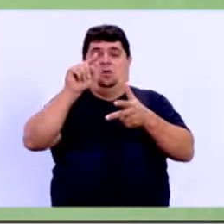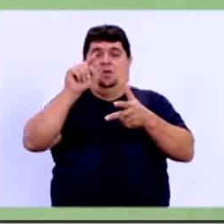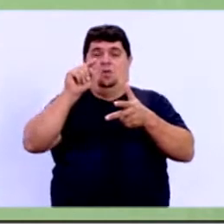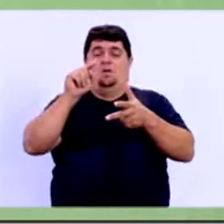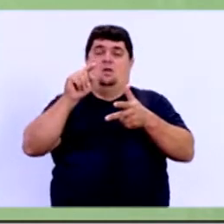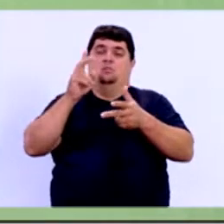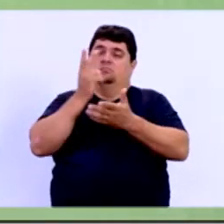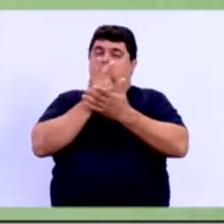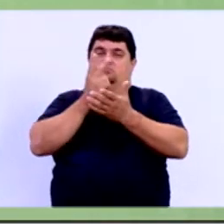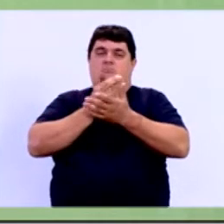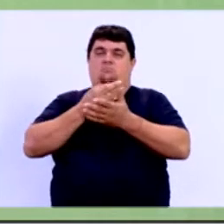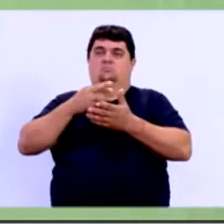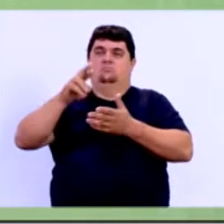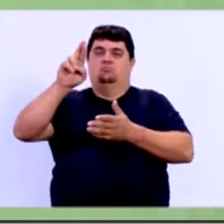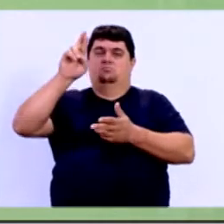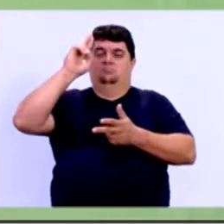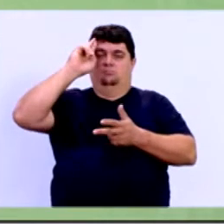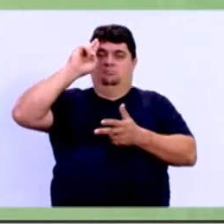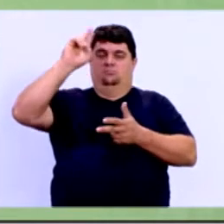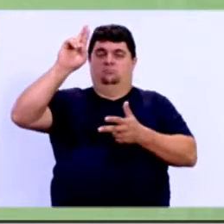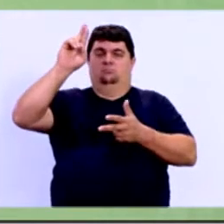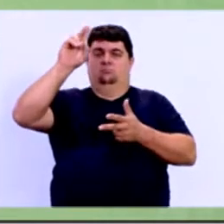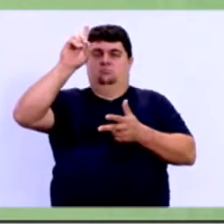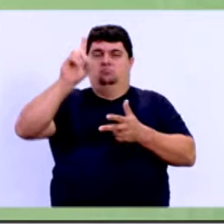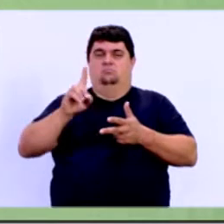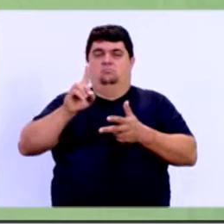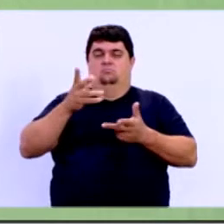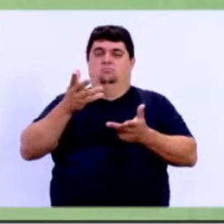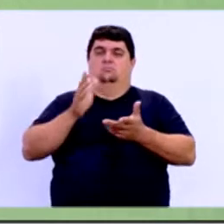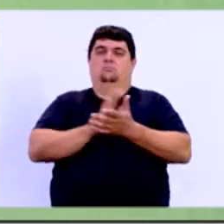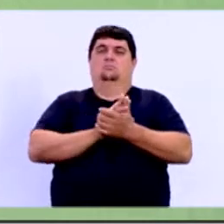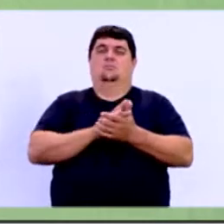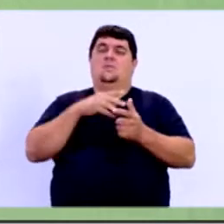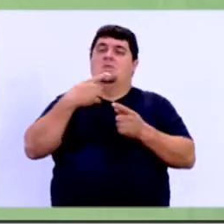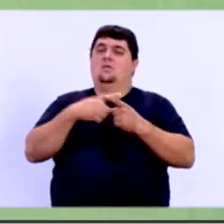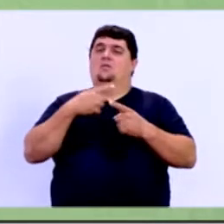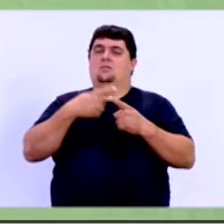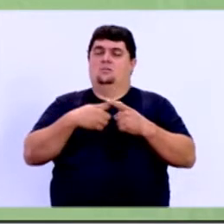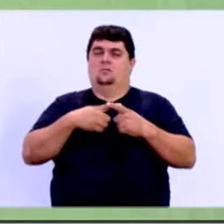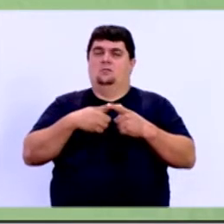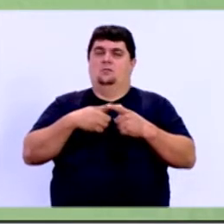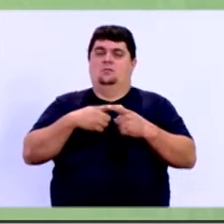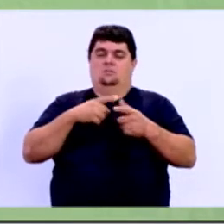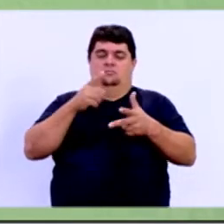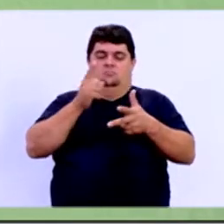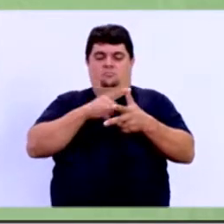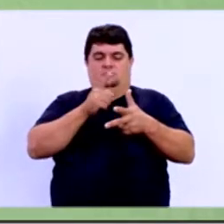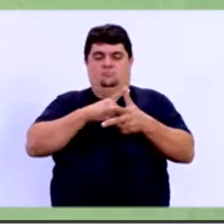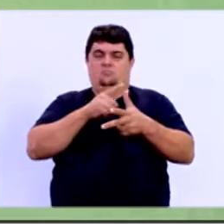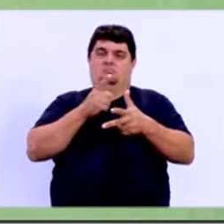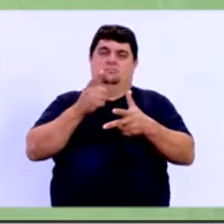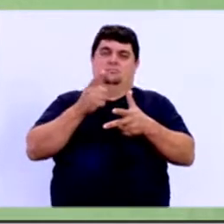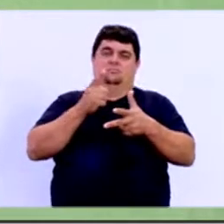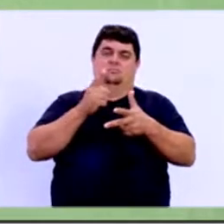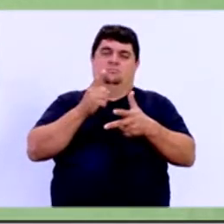quem está aqui no nível mais alto da organização, porque esse planejamento estratégico ele